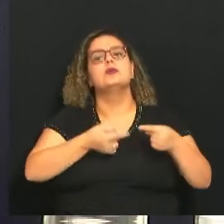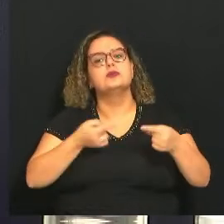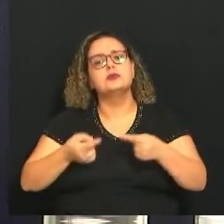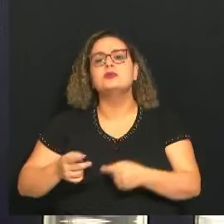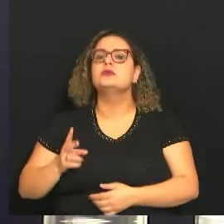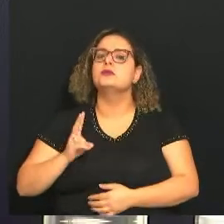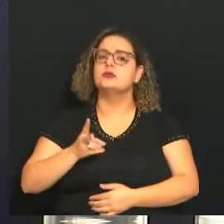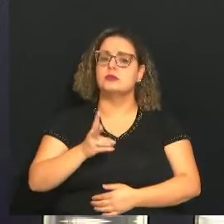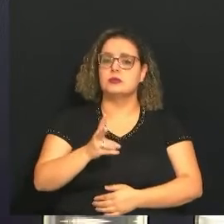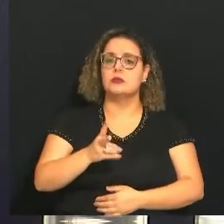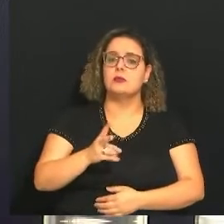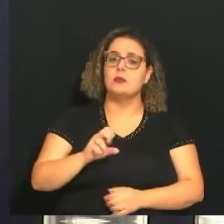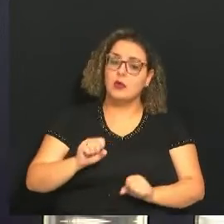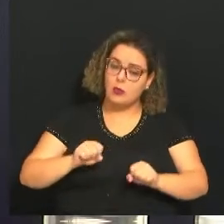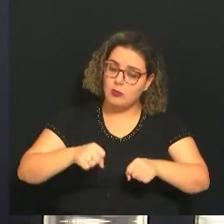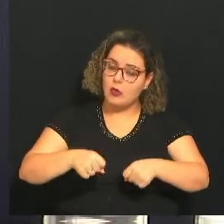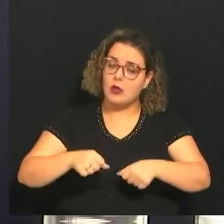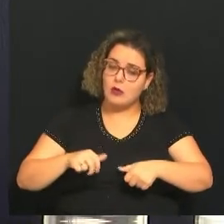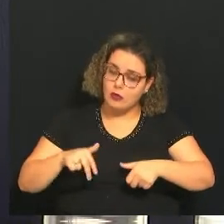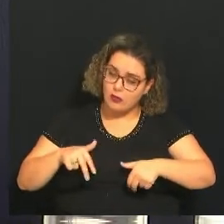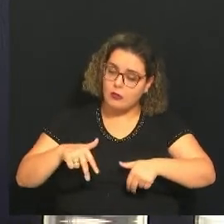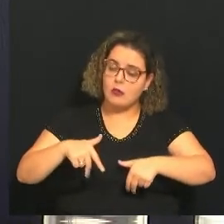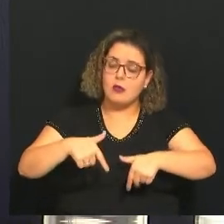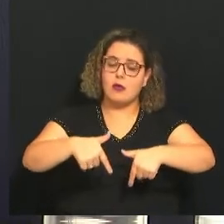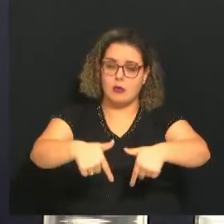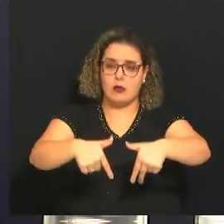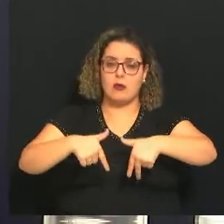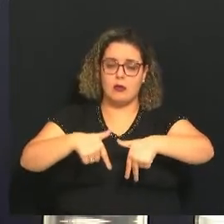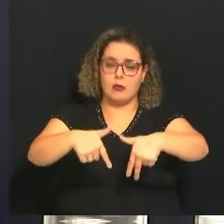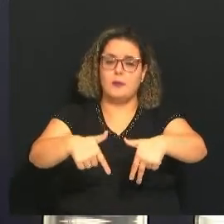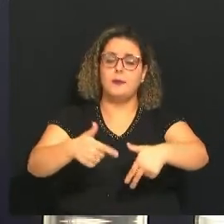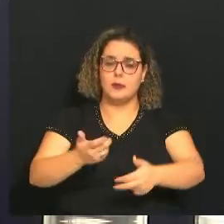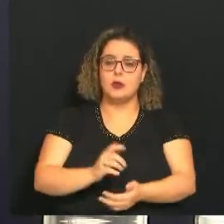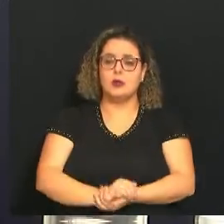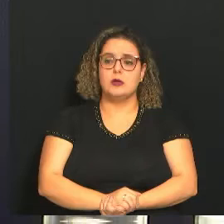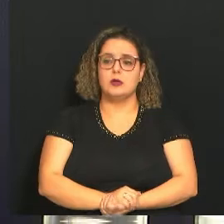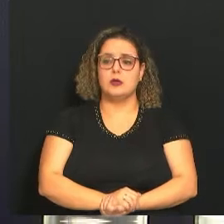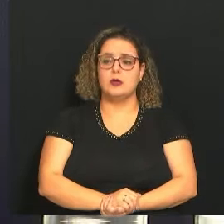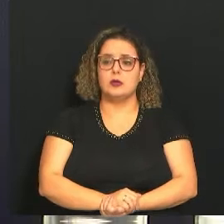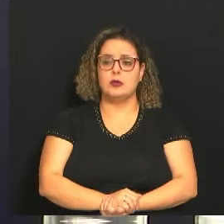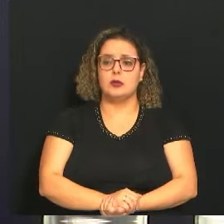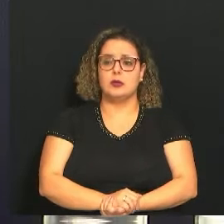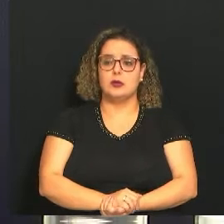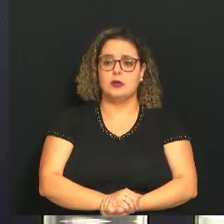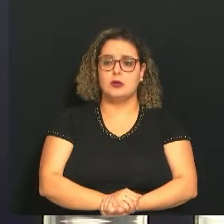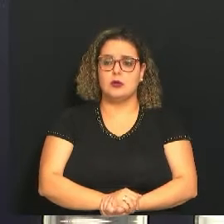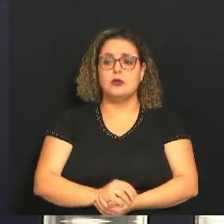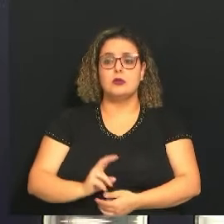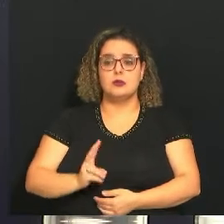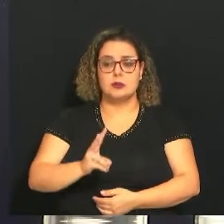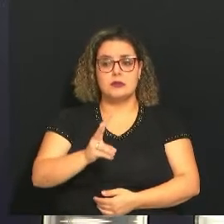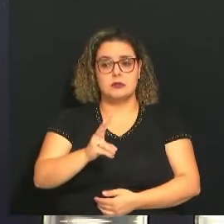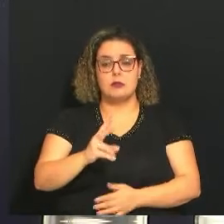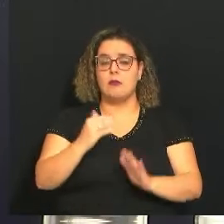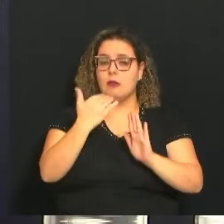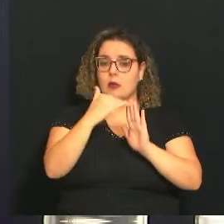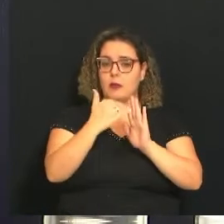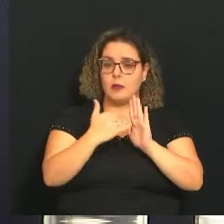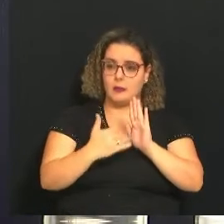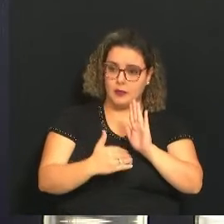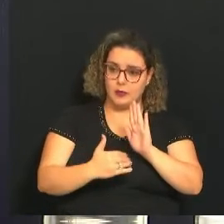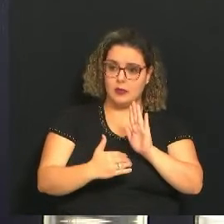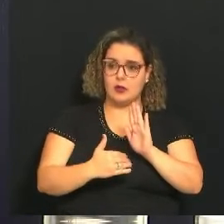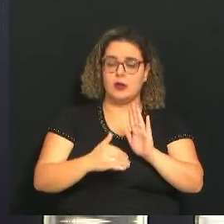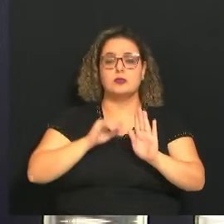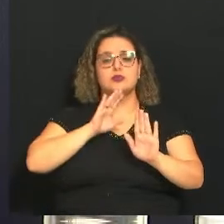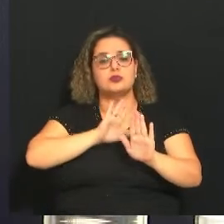a minha militância, a minha atuação enquanto, né, enquanto militante, agente político, sempre pautou aí as nossas ações